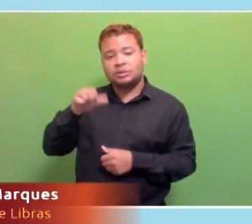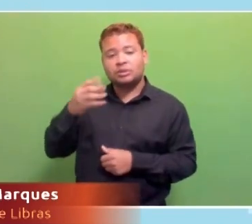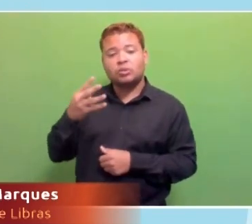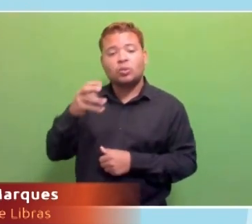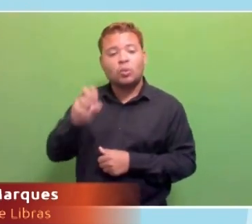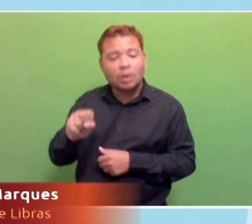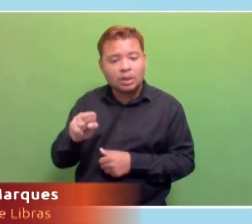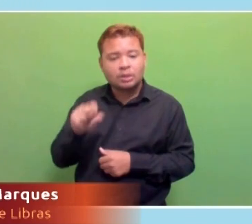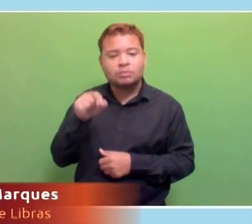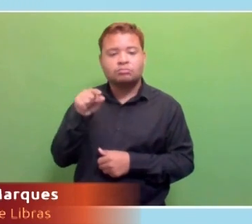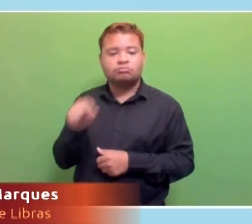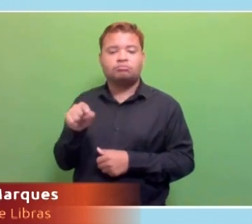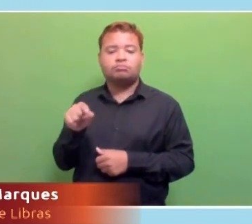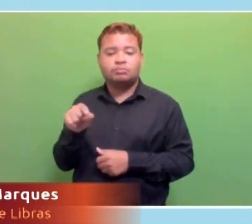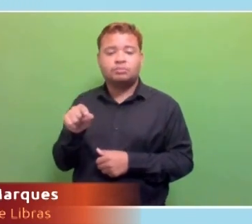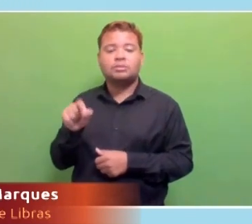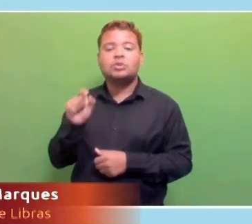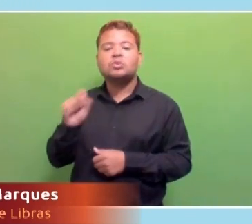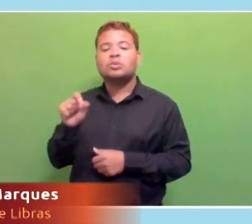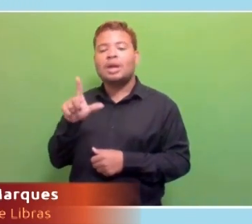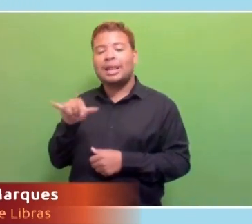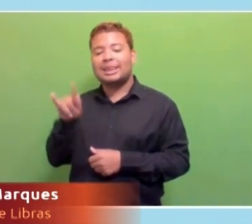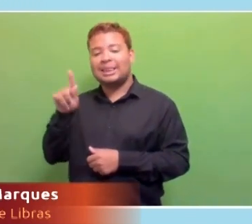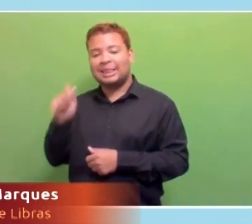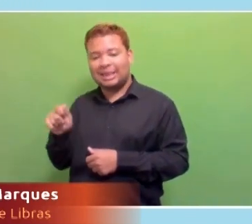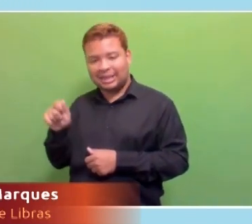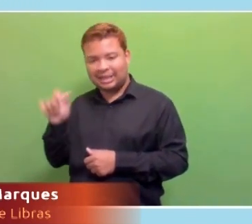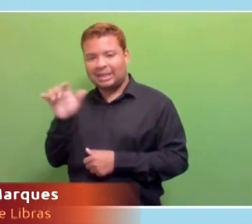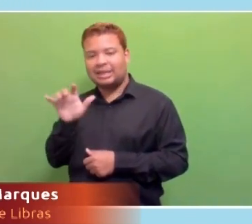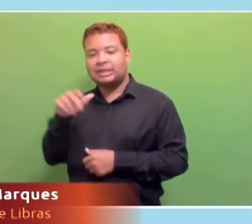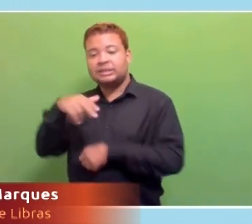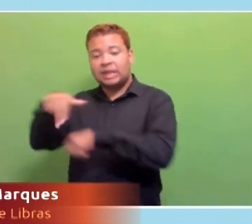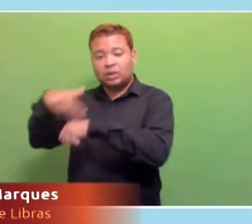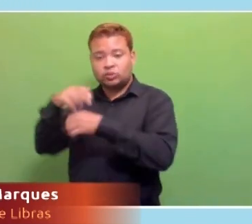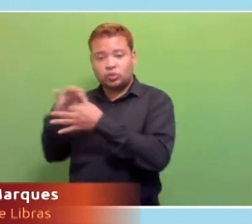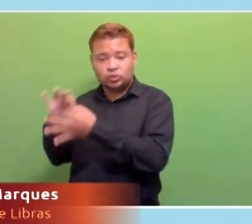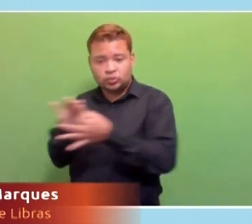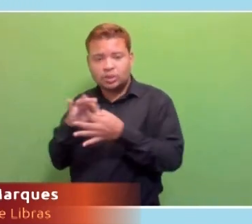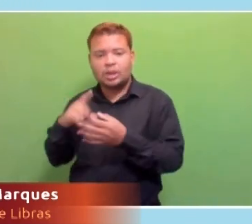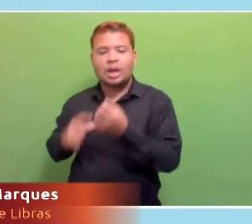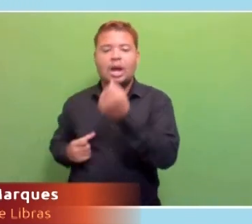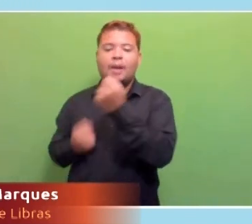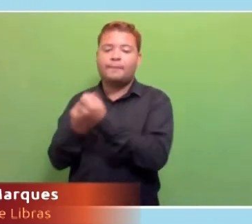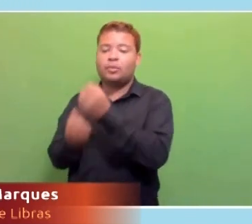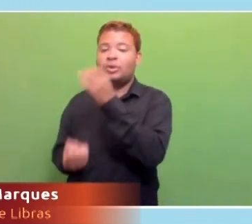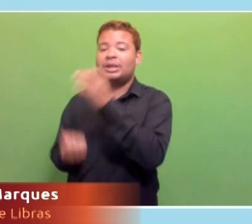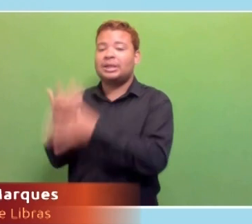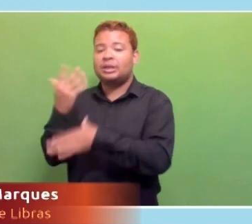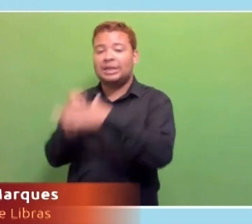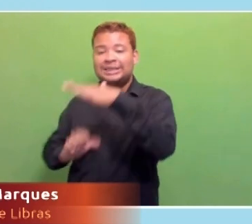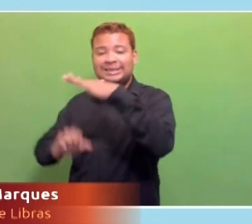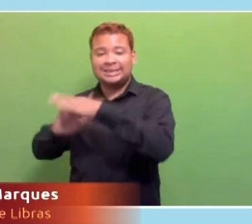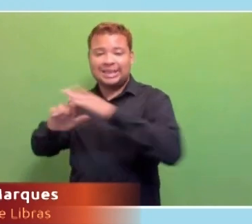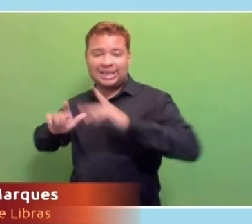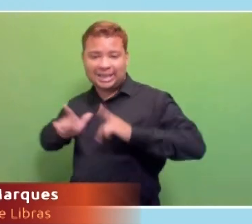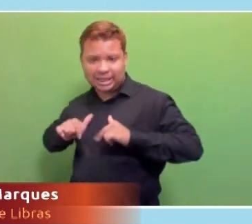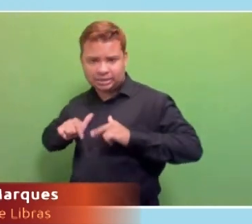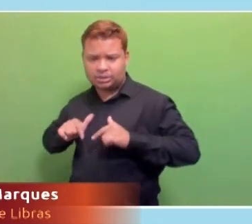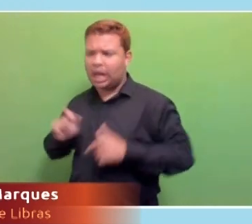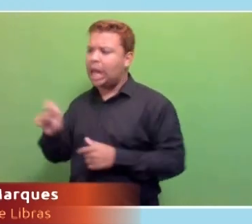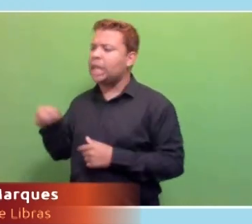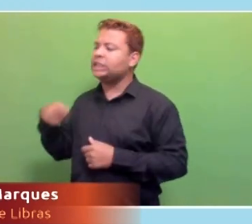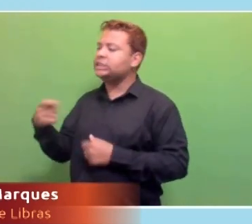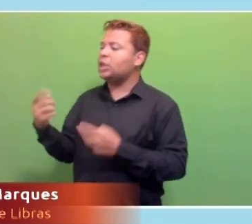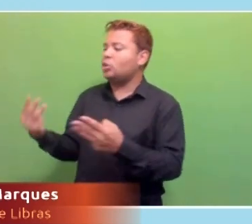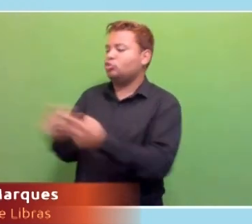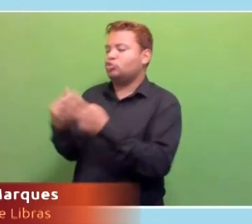ao nível das Nações Unidas para a criação do Estado de Israel. Não surgiu como um Estado exclusivamente judaico.